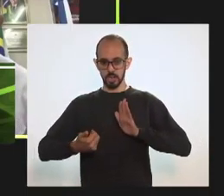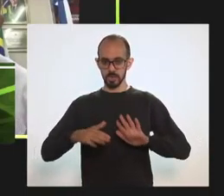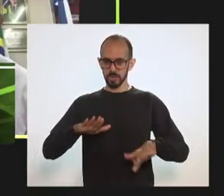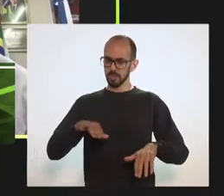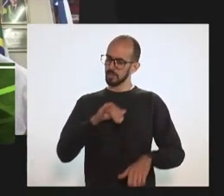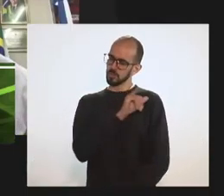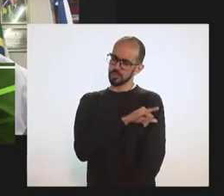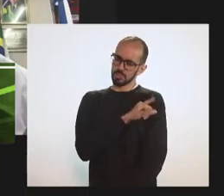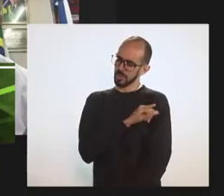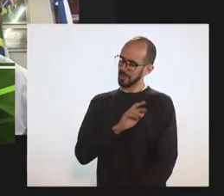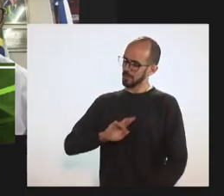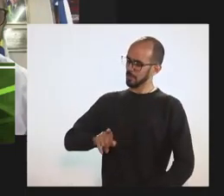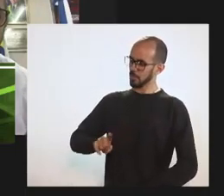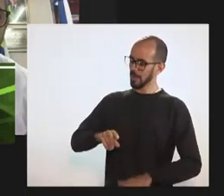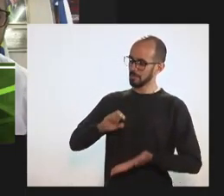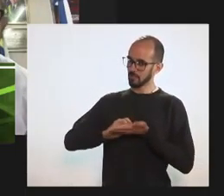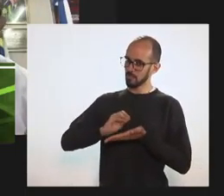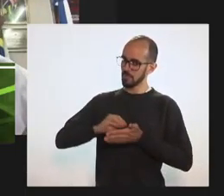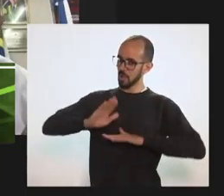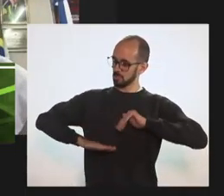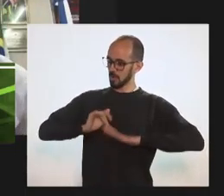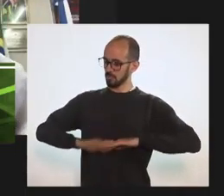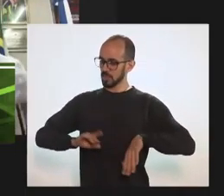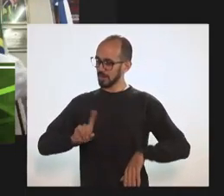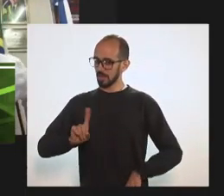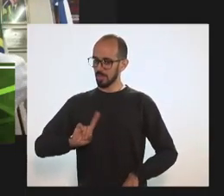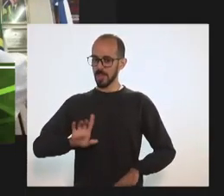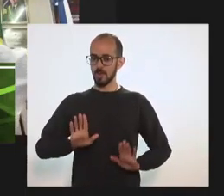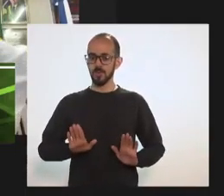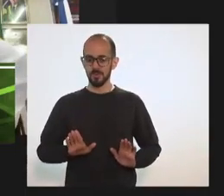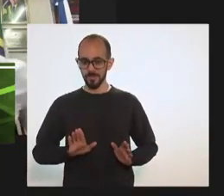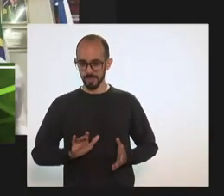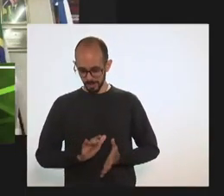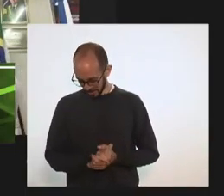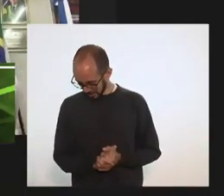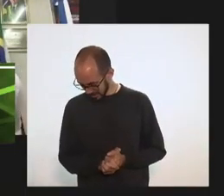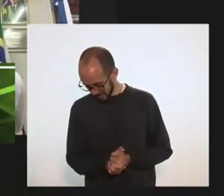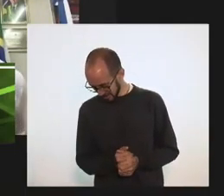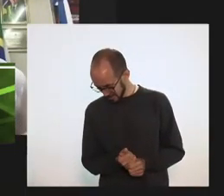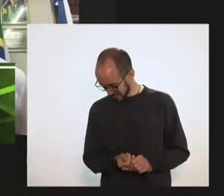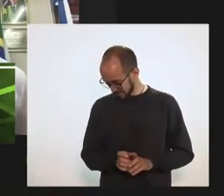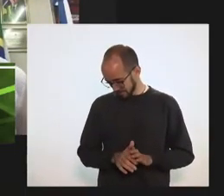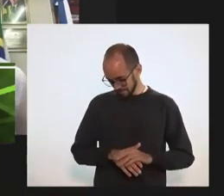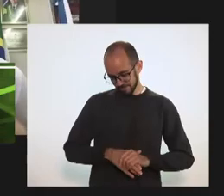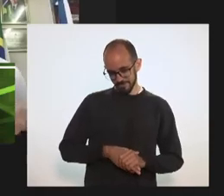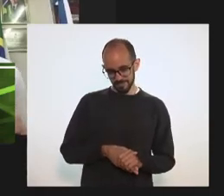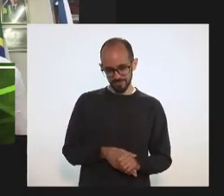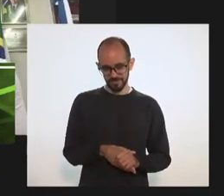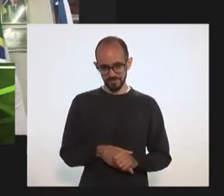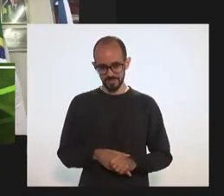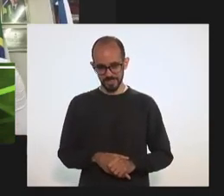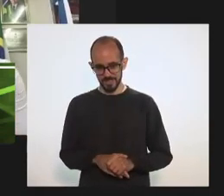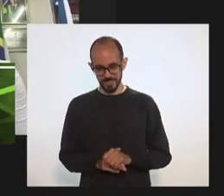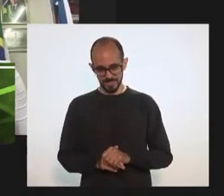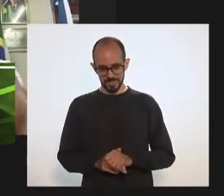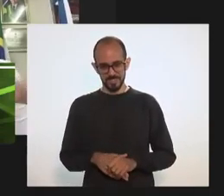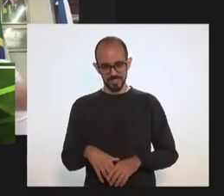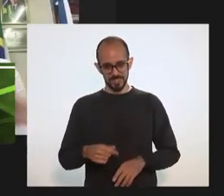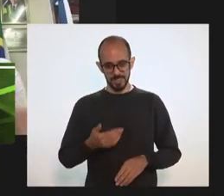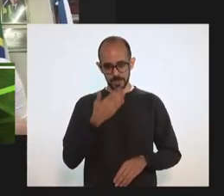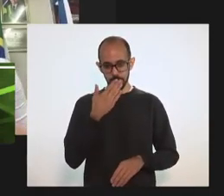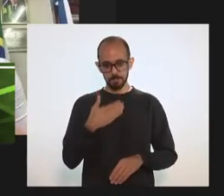o deputado Chico Machado está querendo fazer parecer legislando em causa própria. Eu fui obrigado a retirar o projeto da pauta.